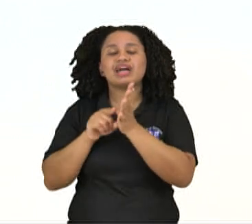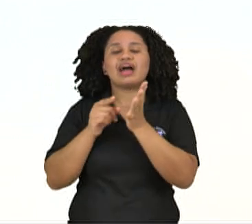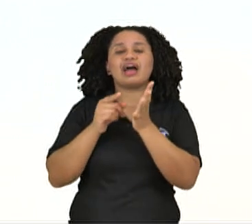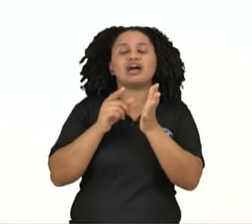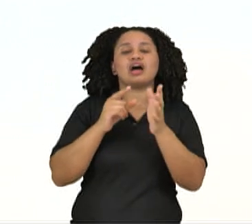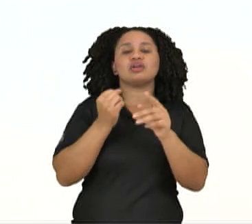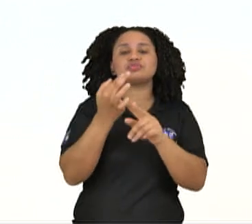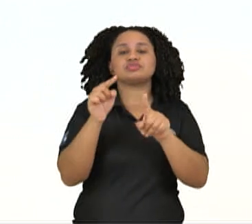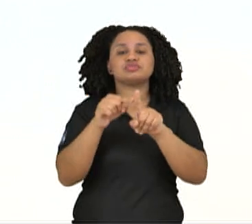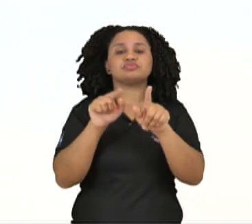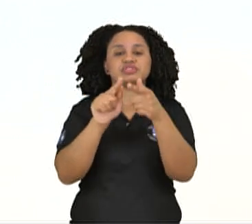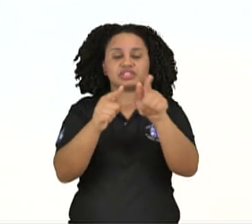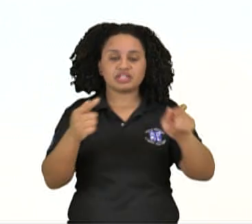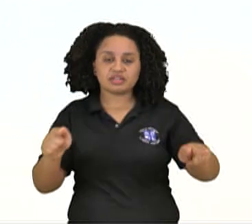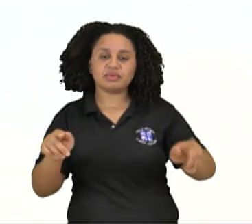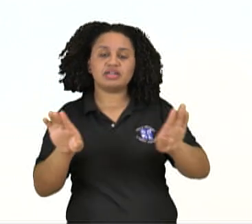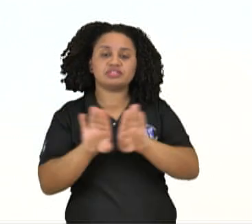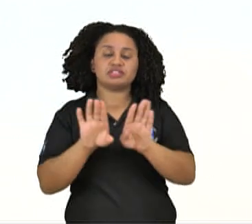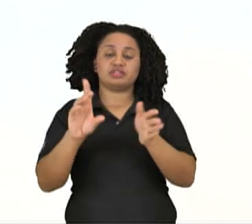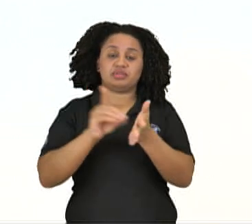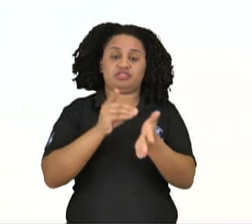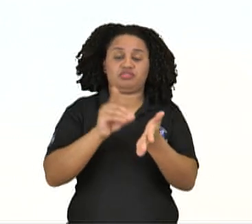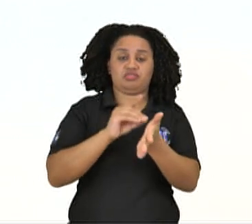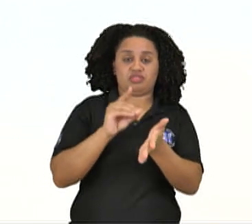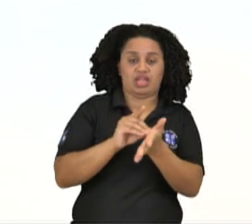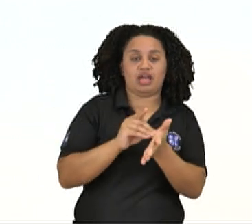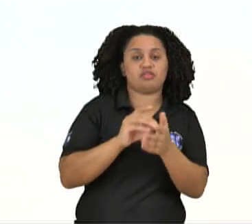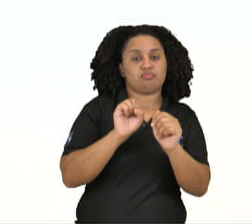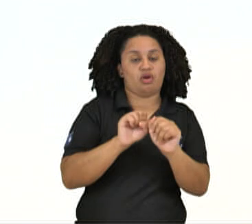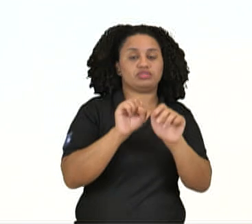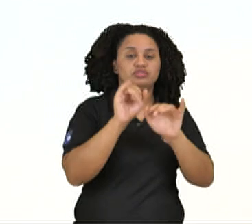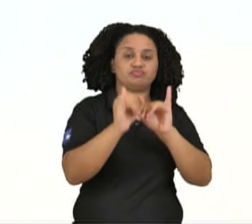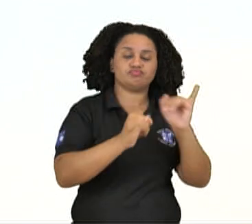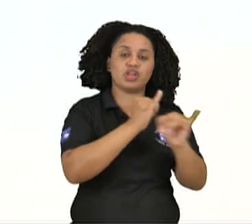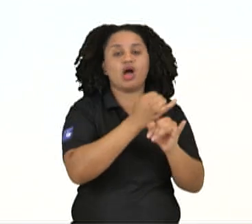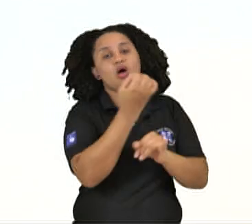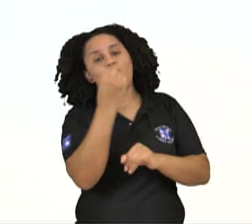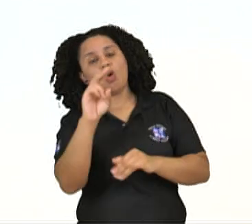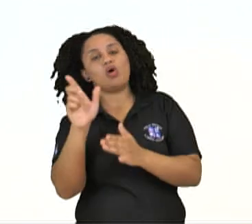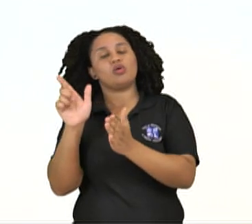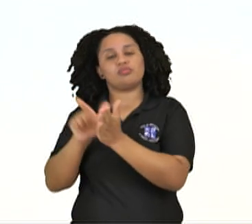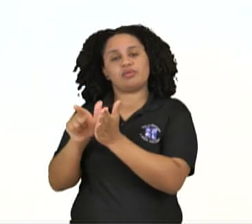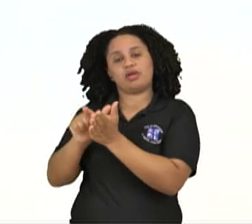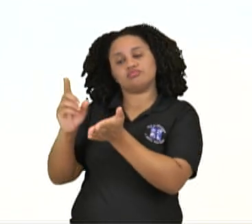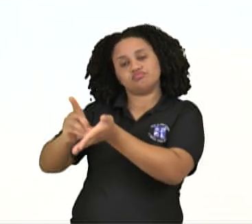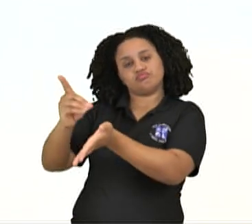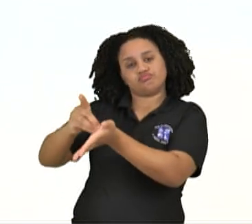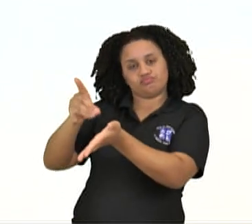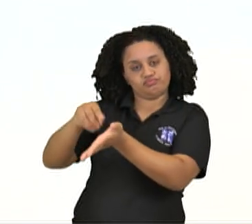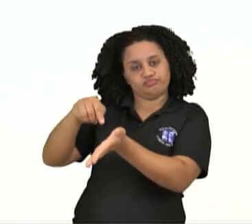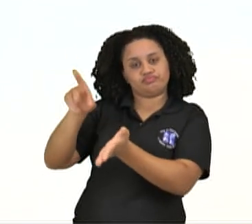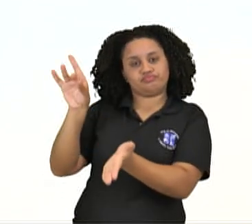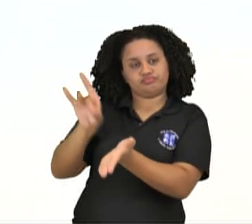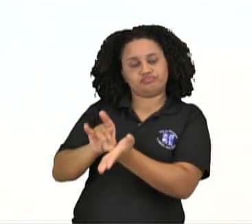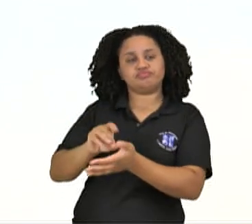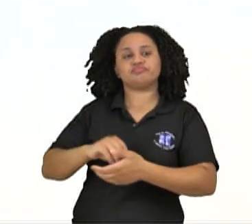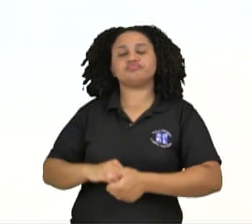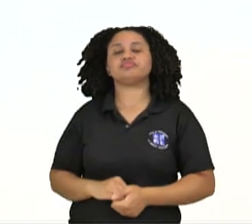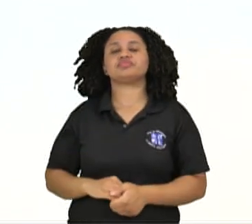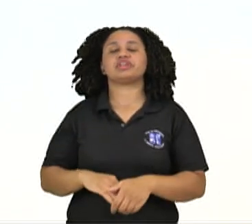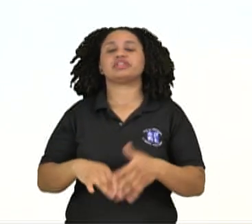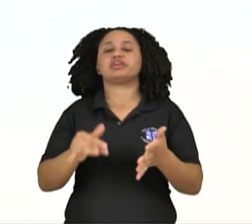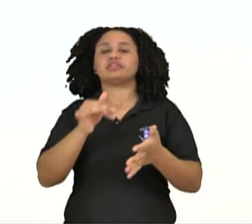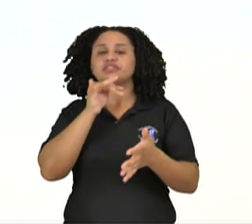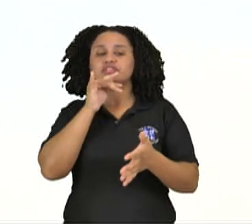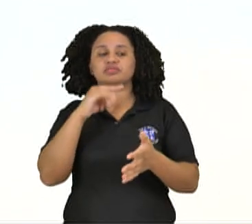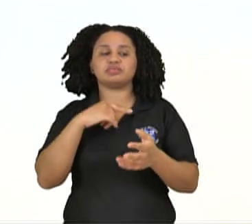e dicionários online ou impressos. Essa seria uma possibilidade, certo? Então, a gente tem, por